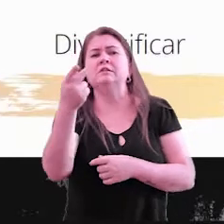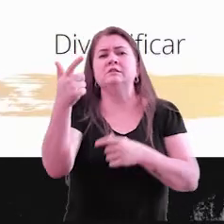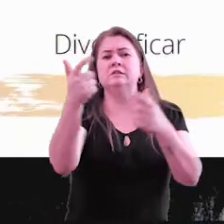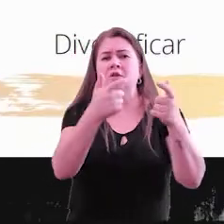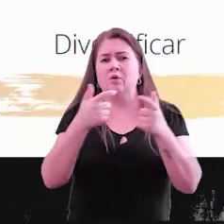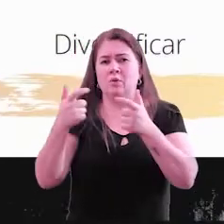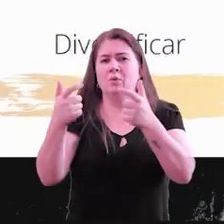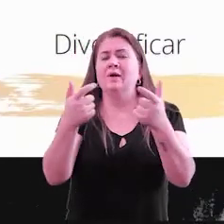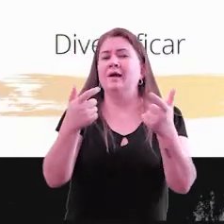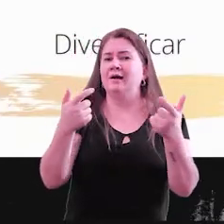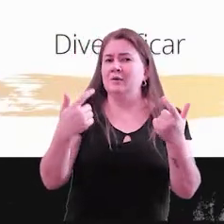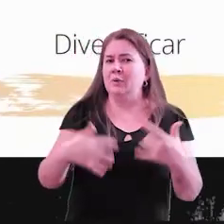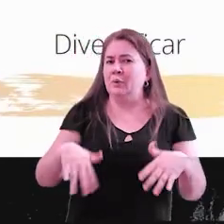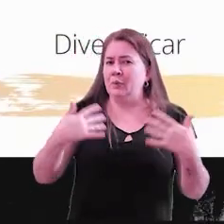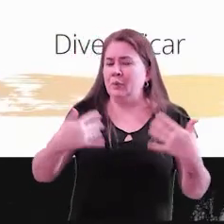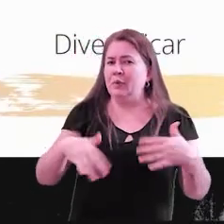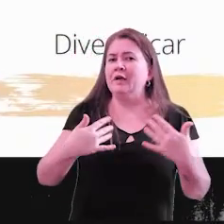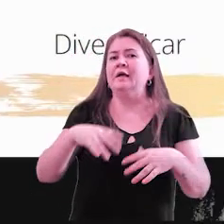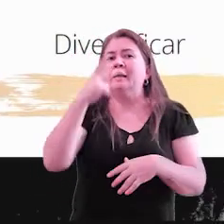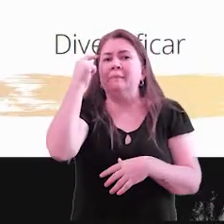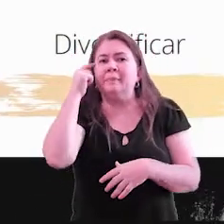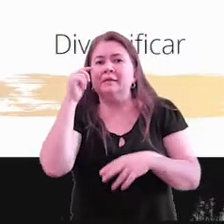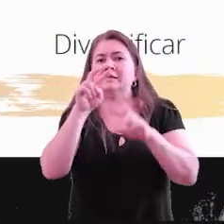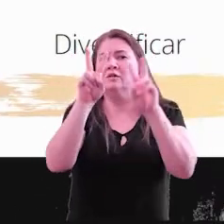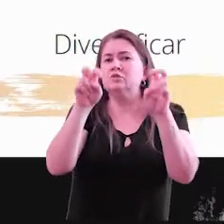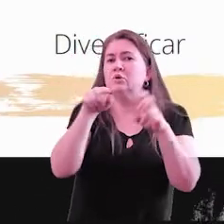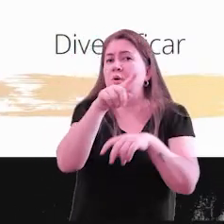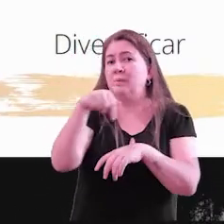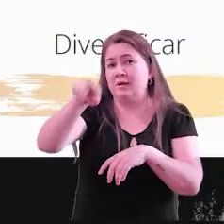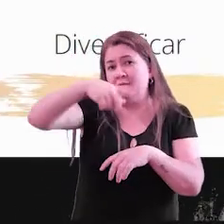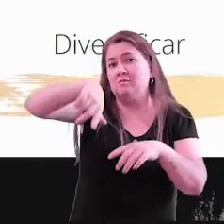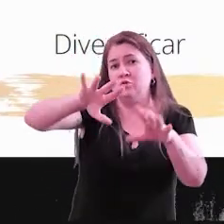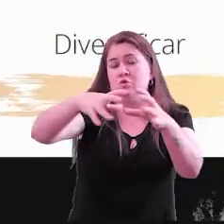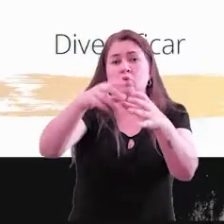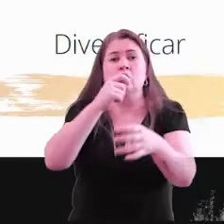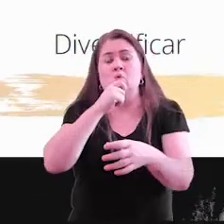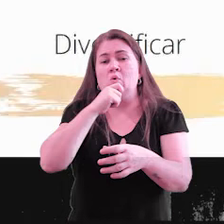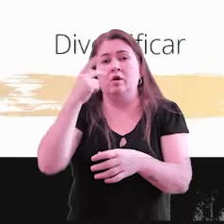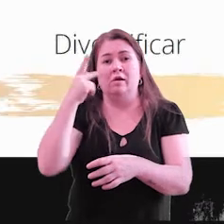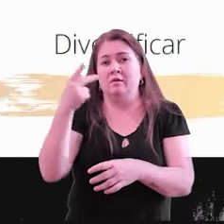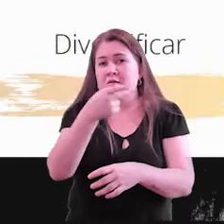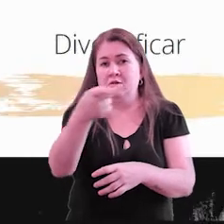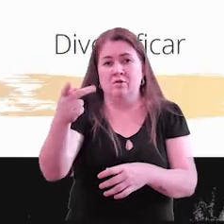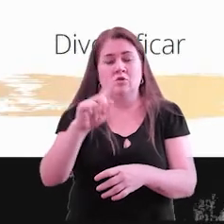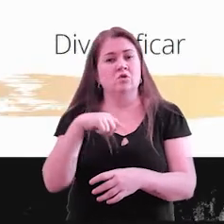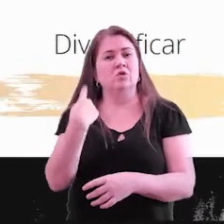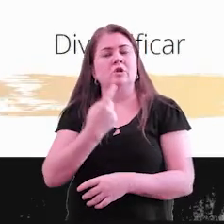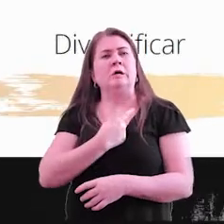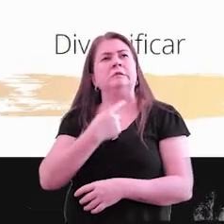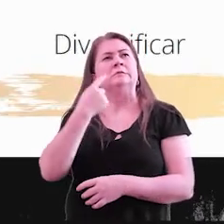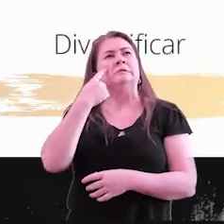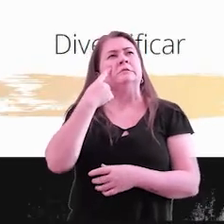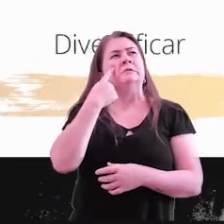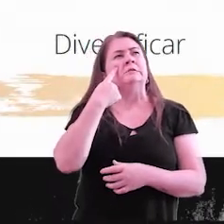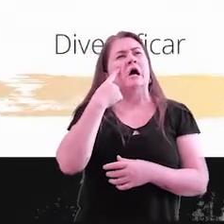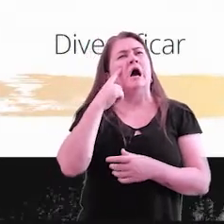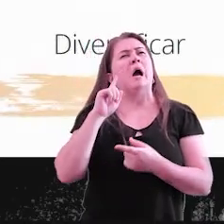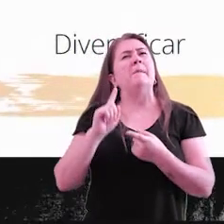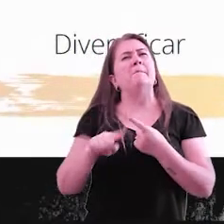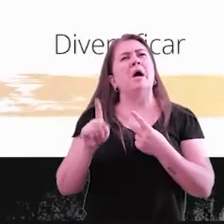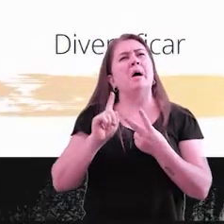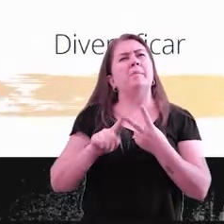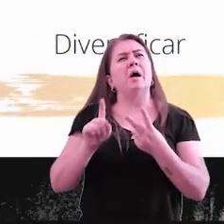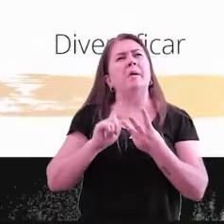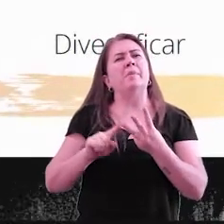se colocar os motivos, porque é que as pessoas não visitam esse museu, não visitam essa exposição. Esse é um